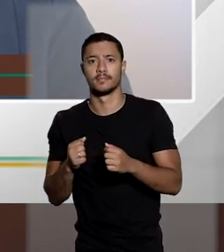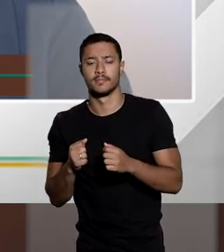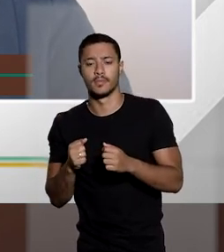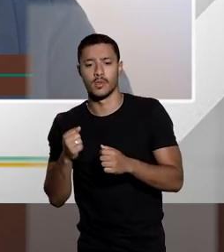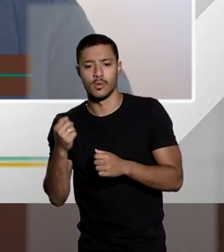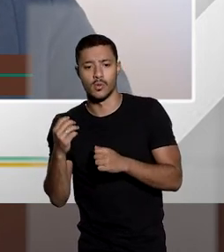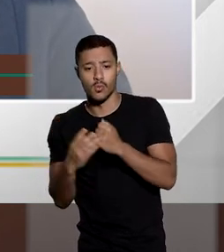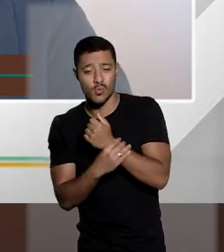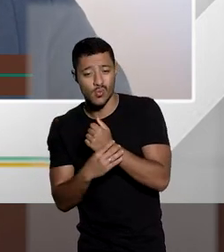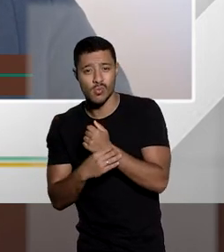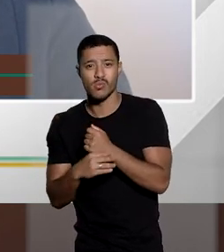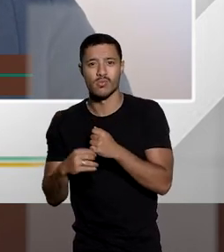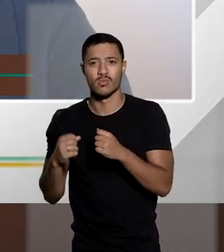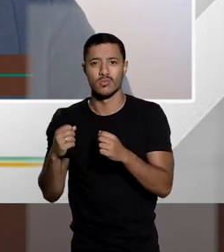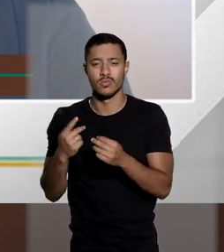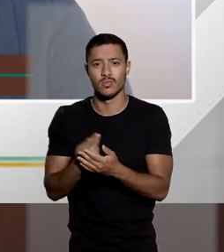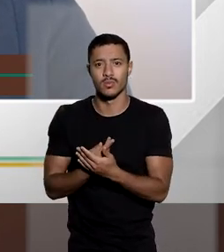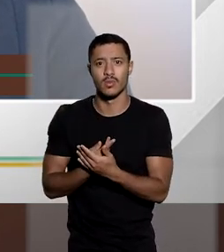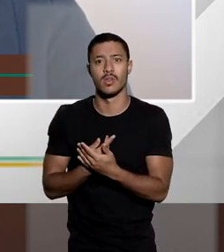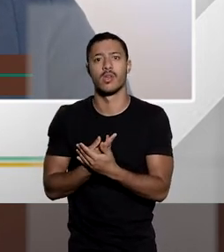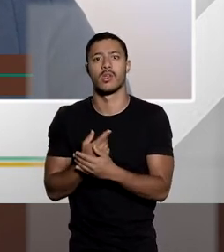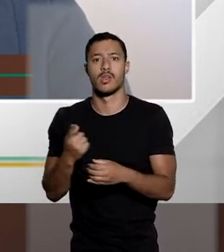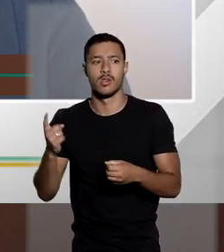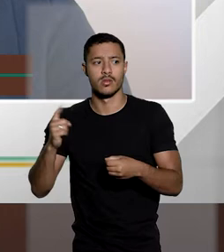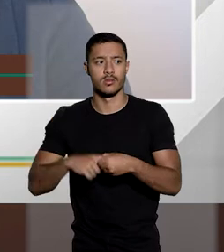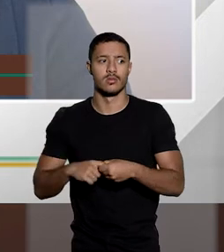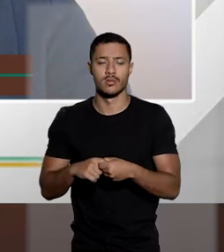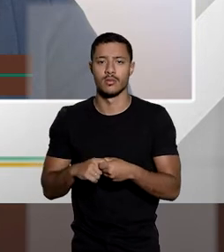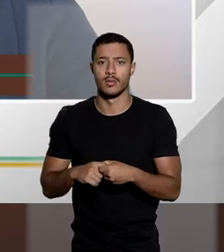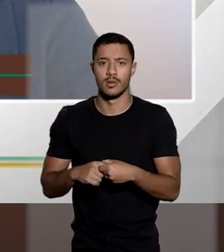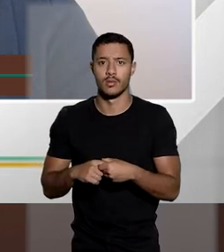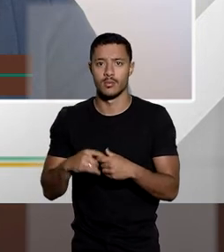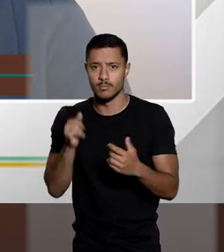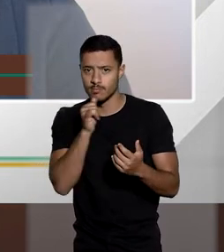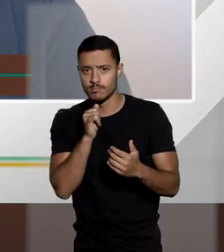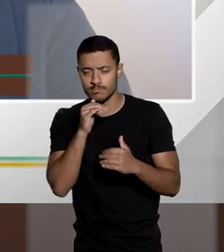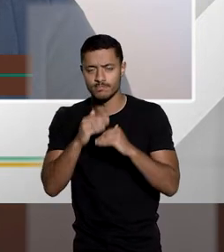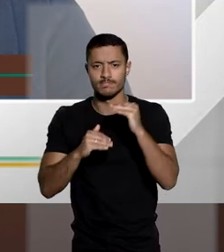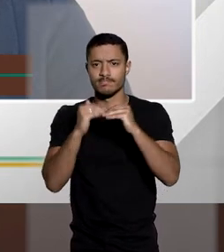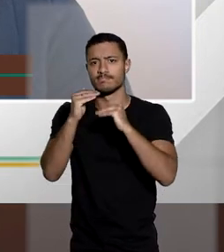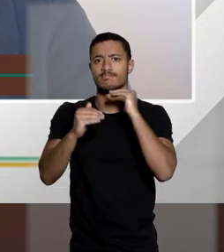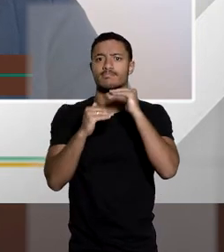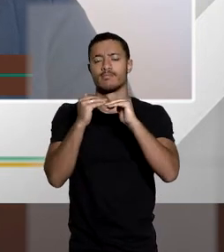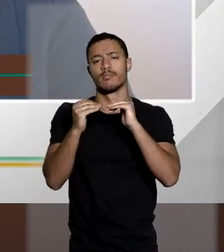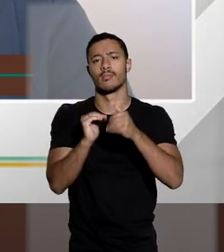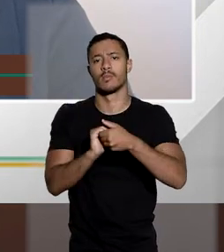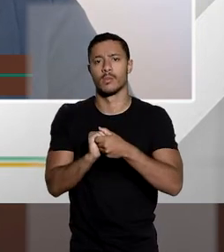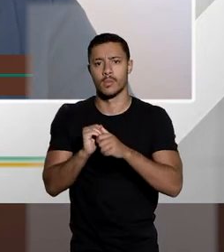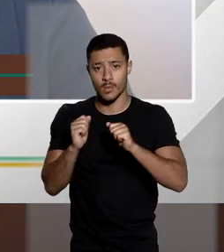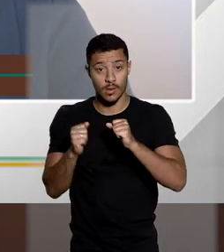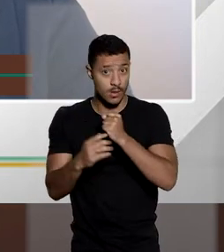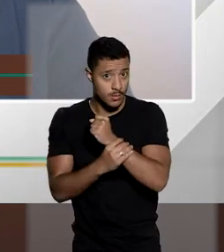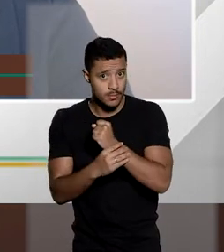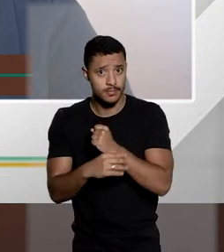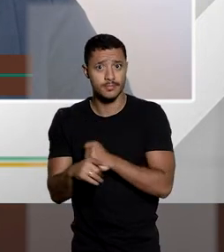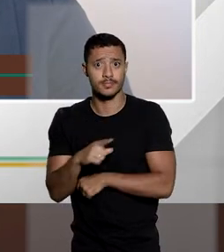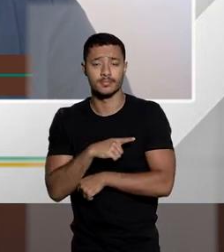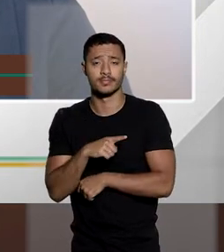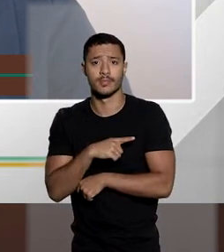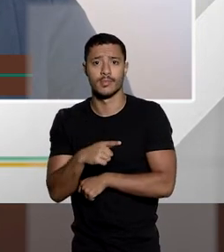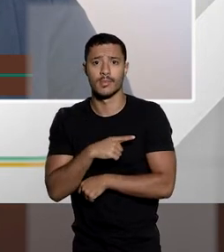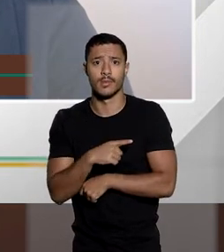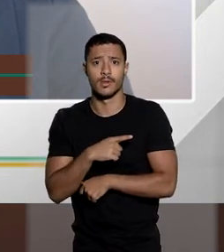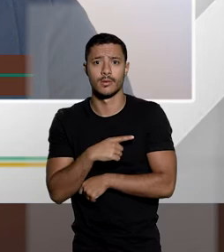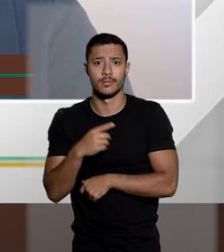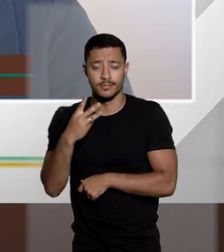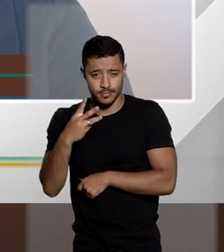o seguro garantia com cláusula de retomada, por exemplo, para obras de infraestrutura, em que a seguradora tenha um valor